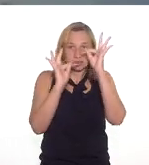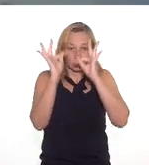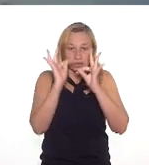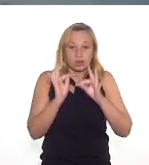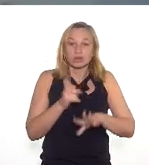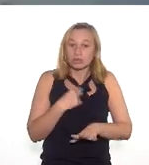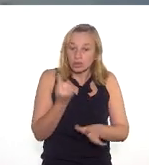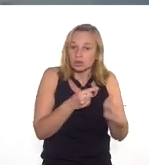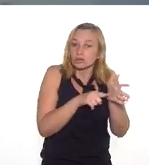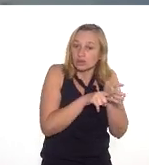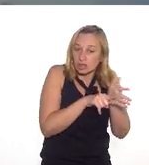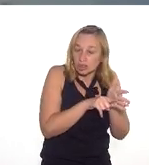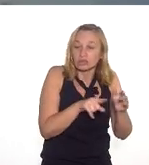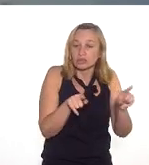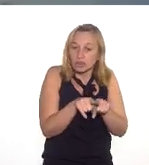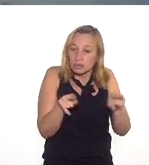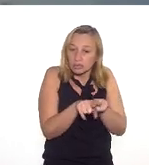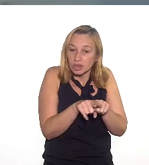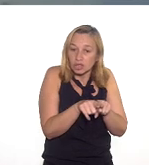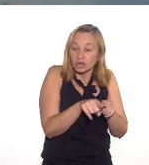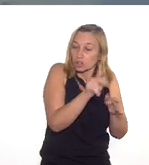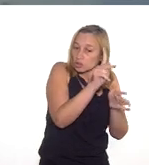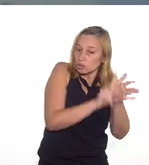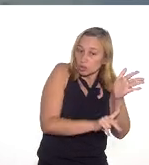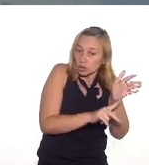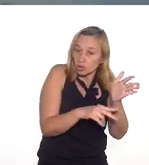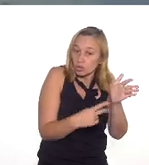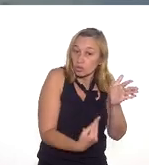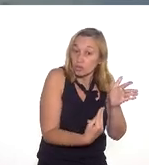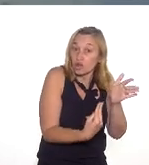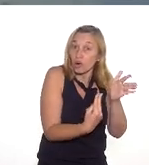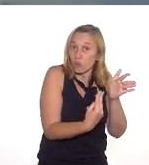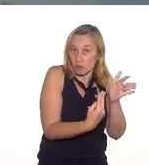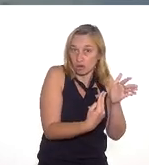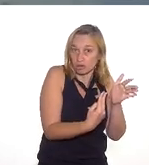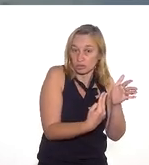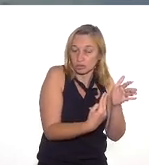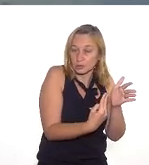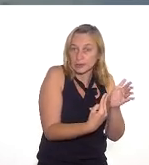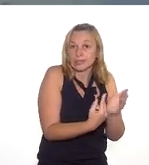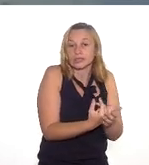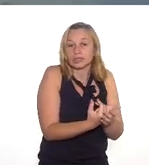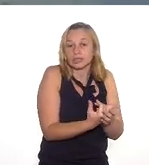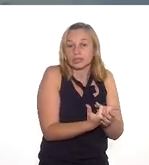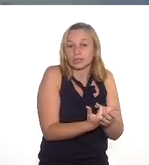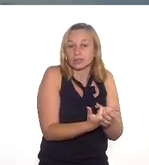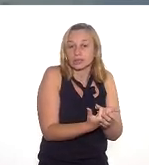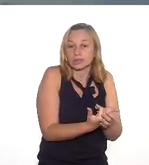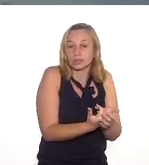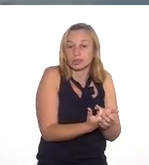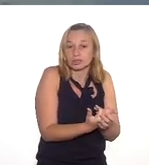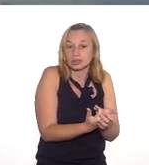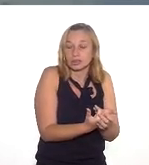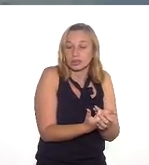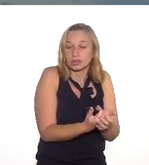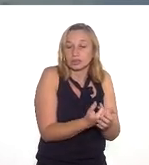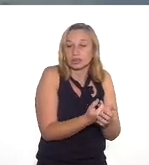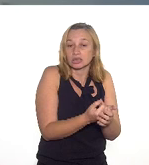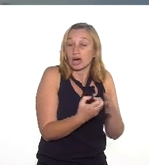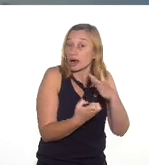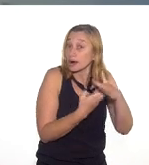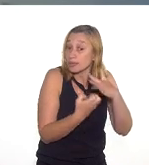nós fiscalizamos os projetos. O valor que a